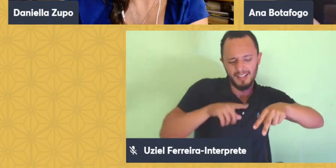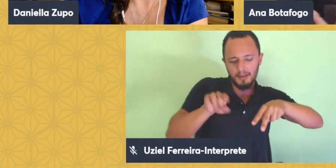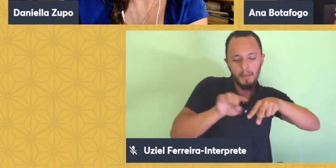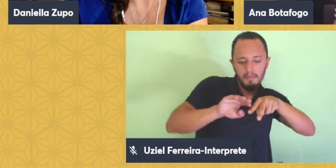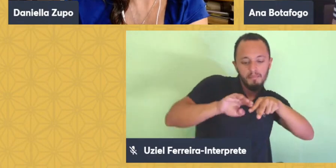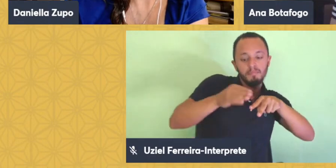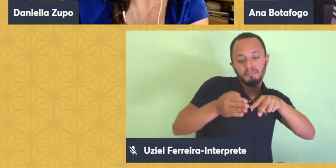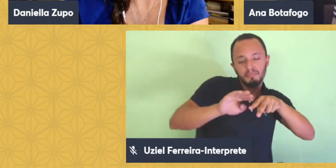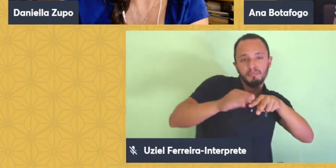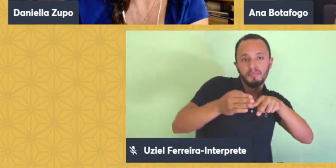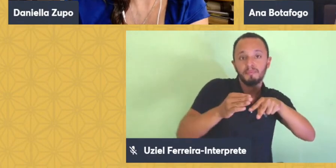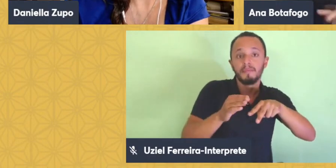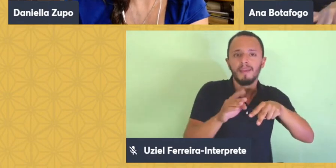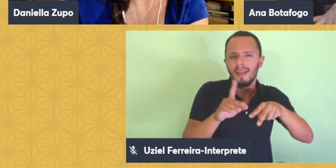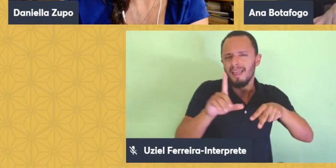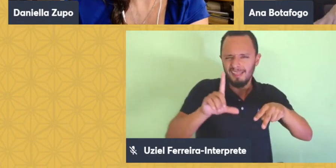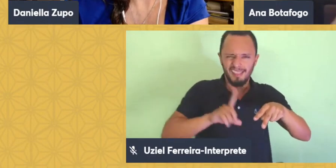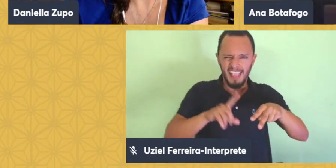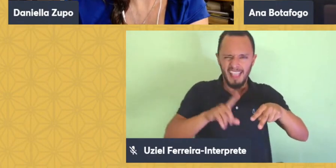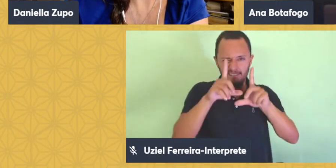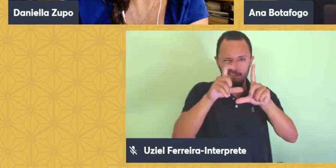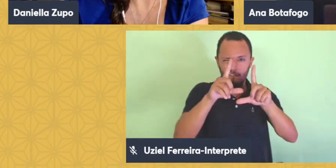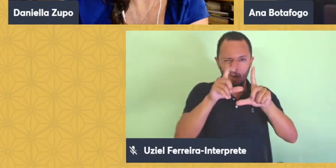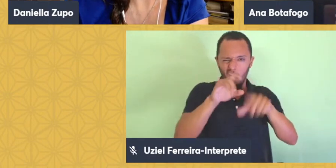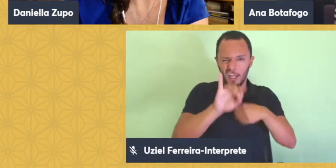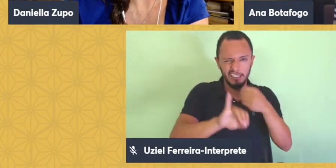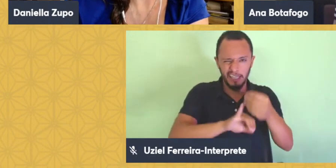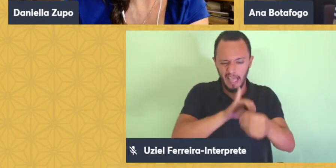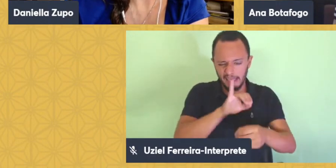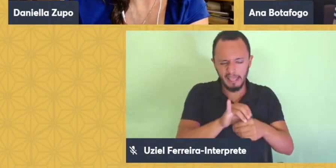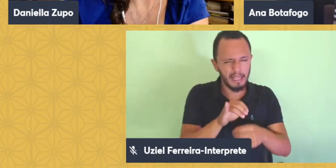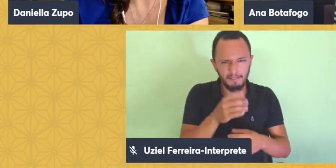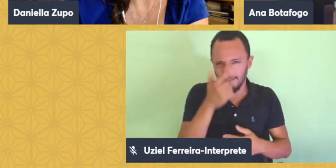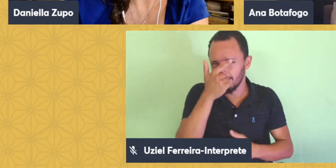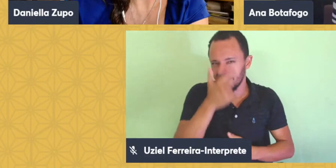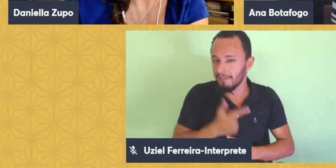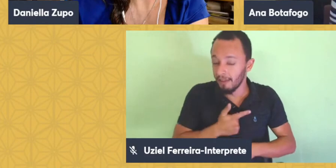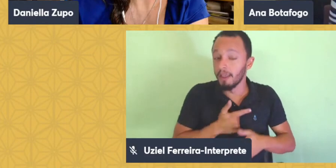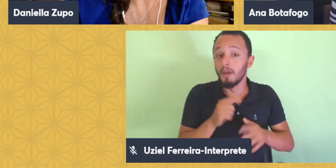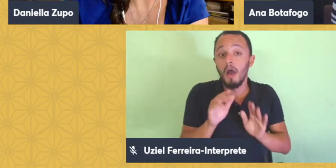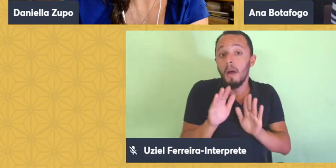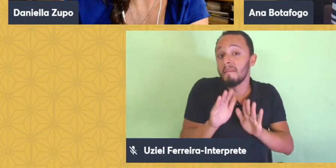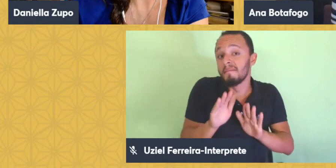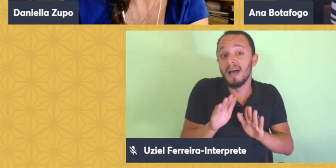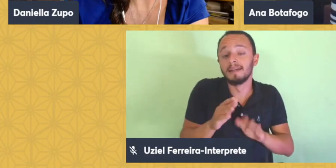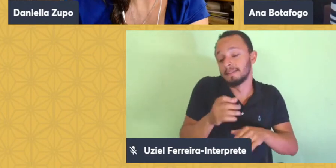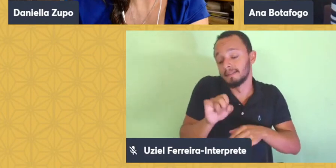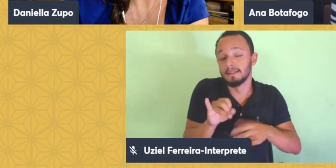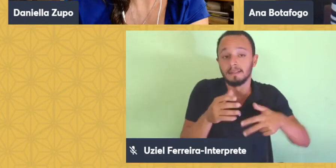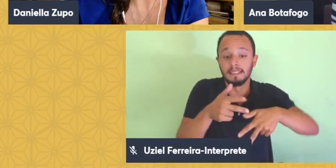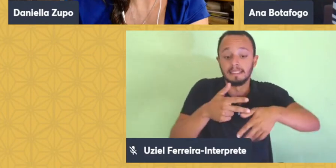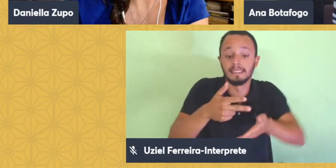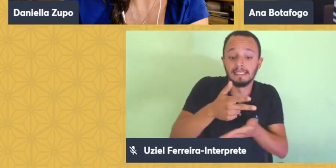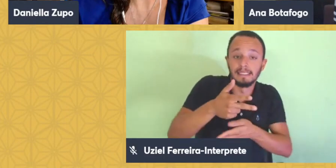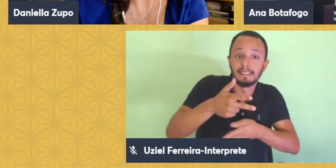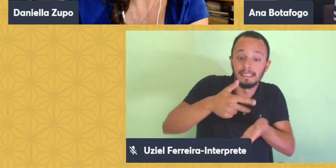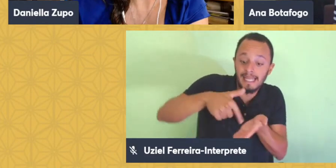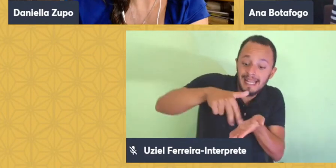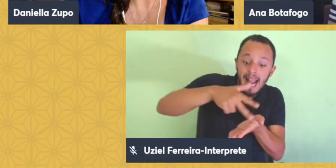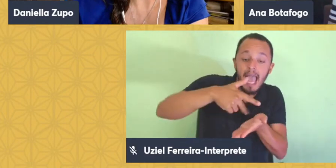fotos na internet horrorosos de pés horrorosos sangrando mas quando a gente dança muito a gente precisa